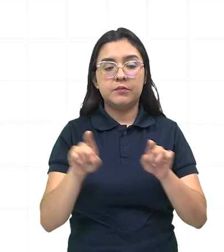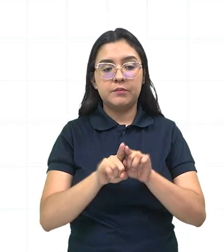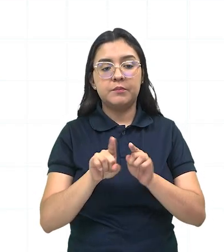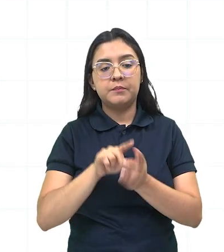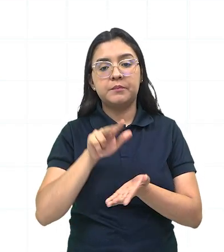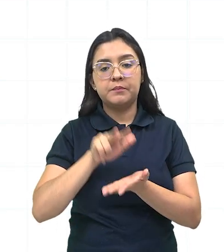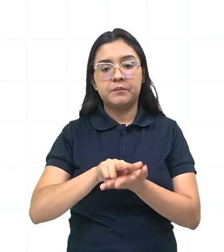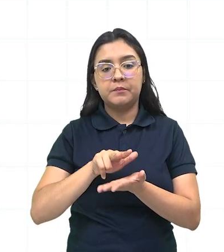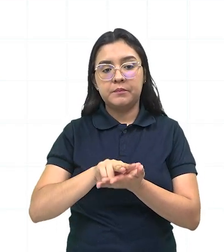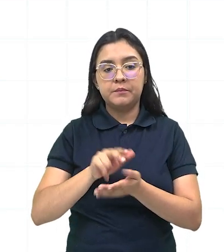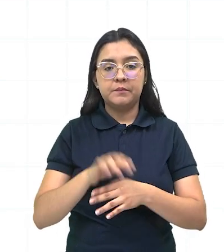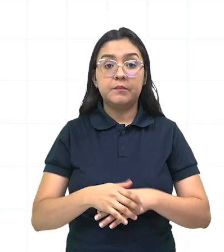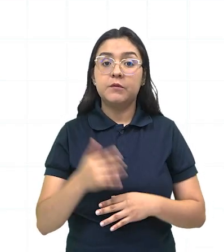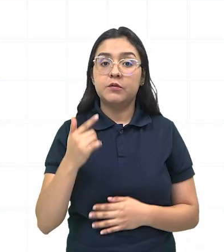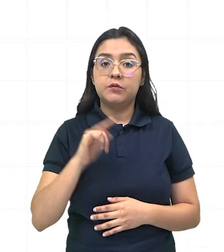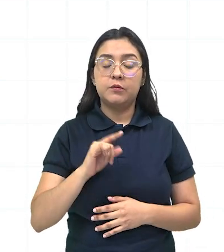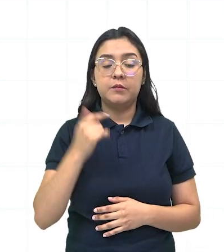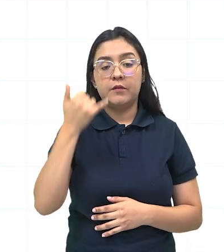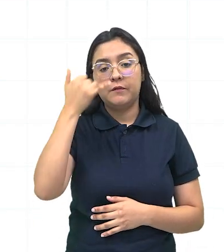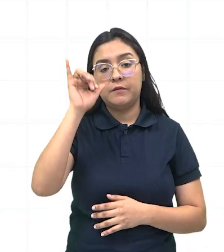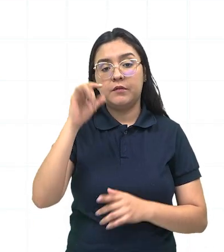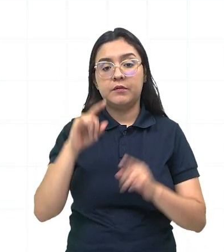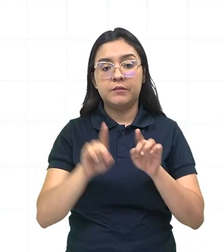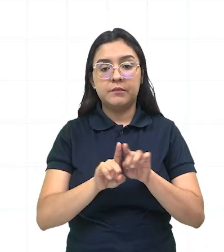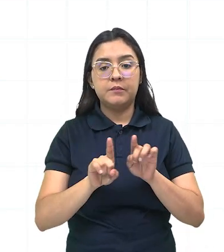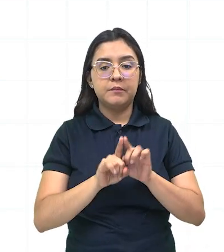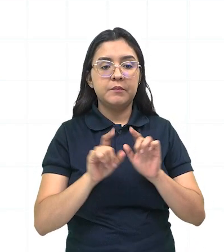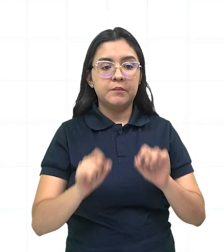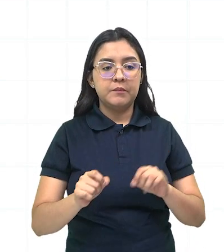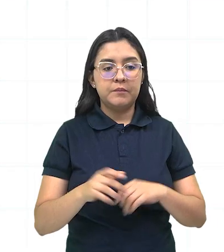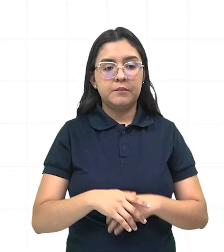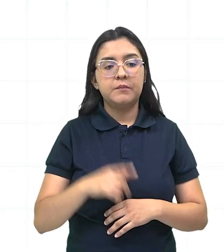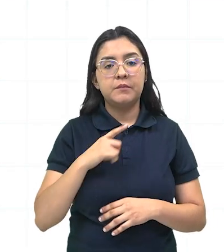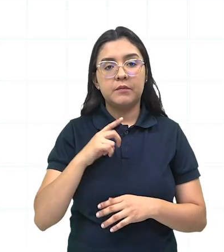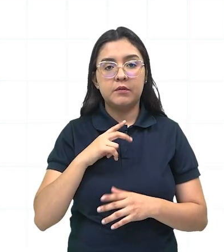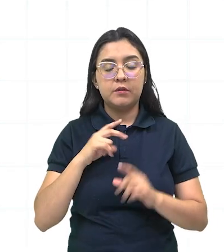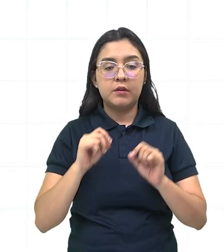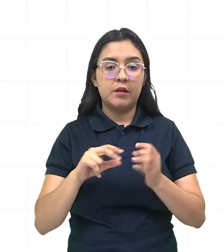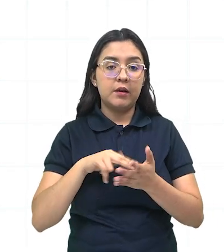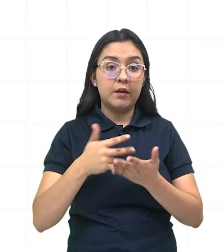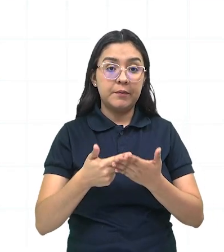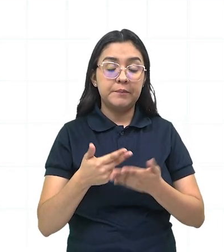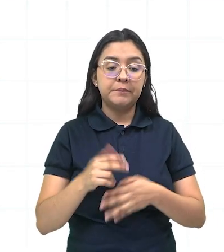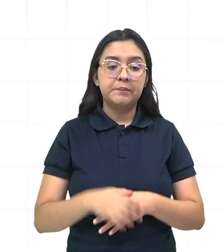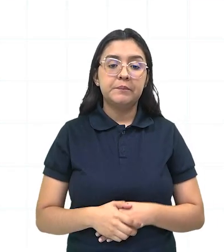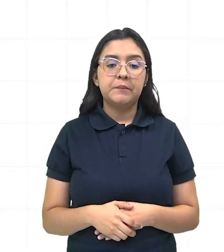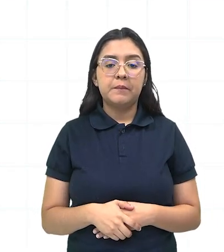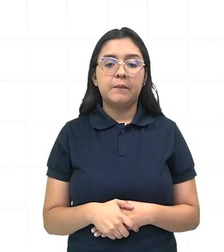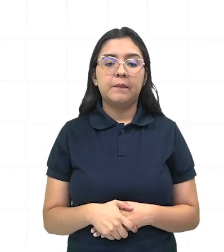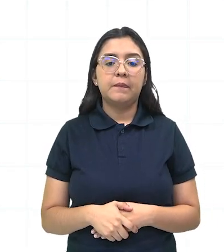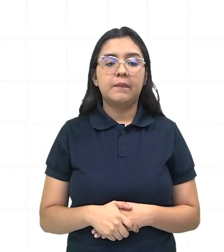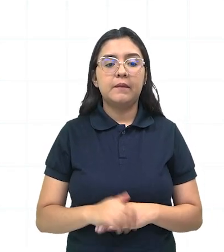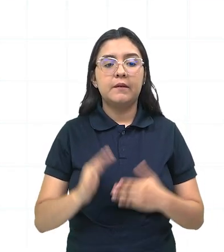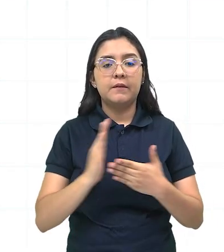pessoa no chão de barriga para cima, de novo, né? Para evitar uma queda durante a crise